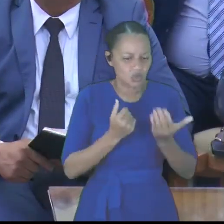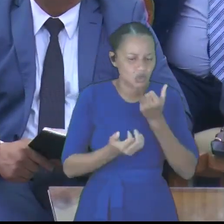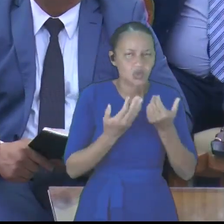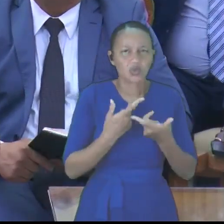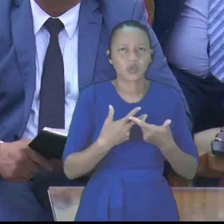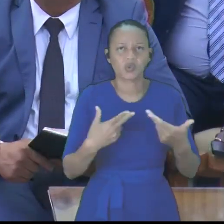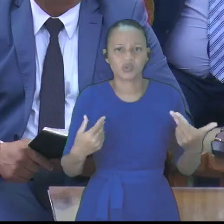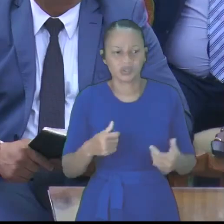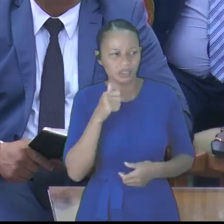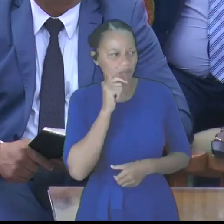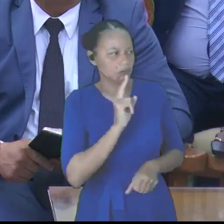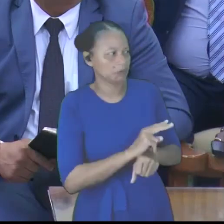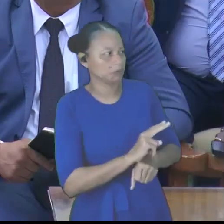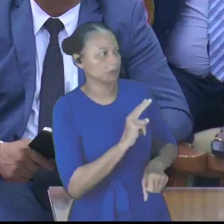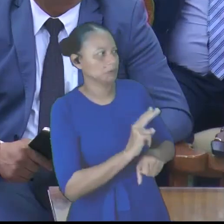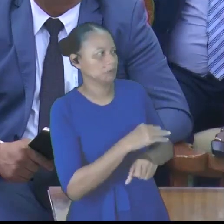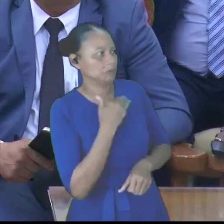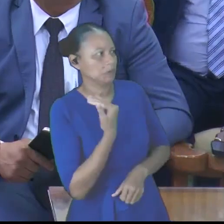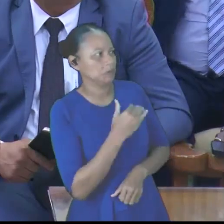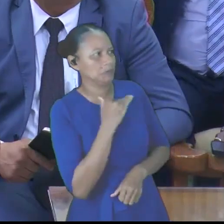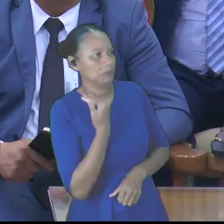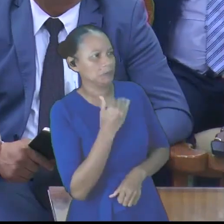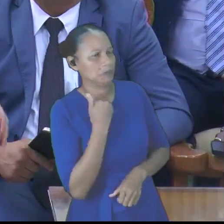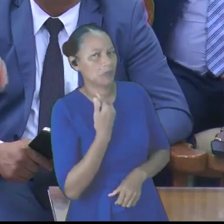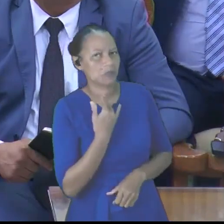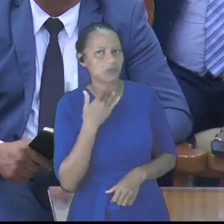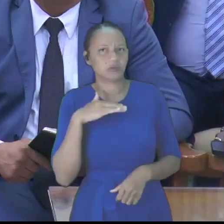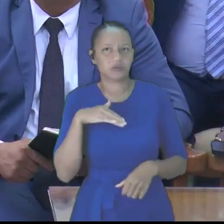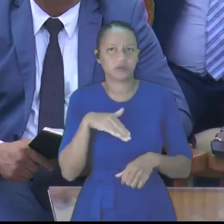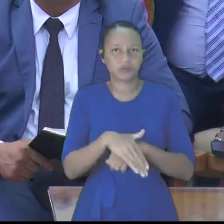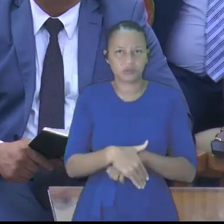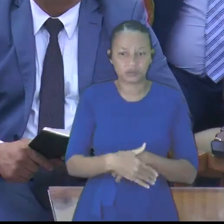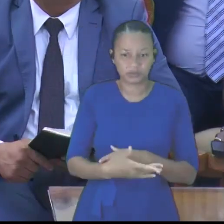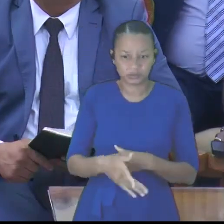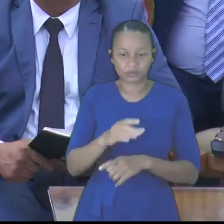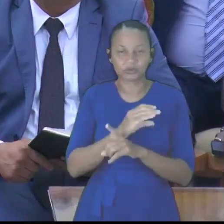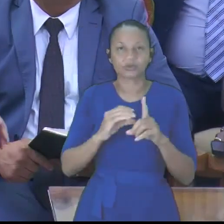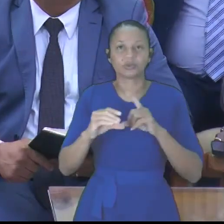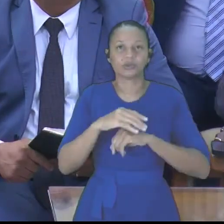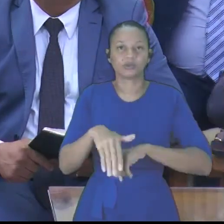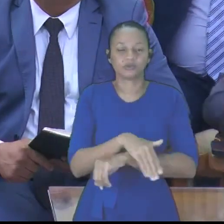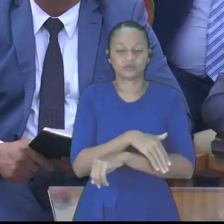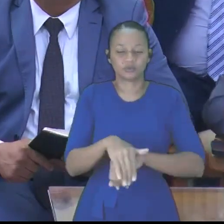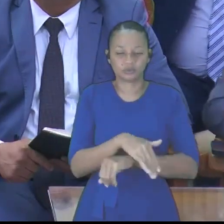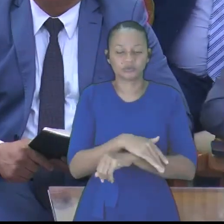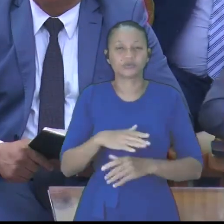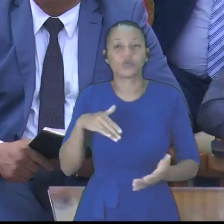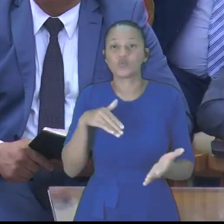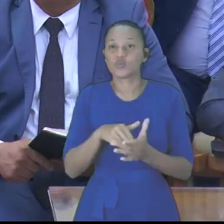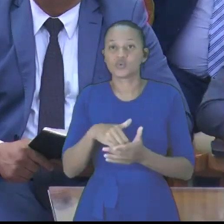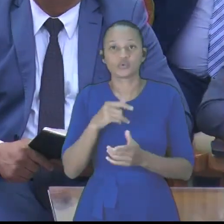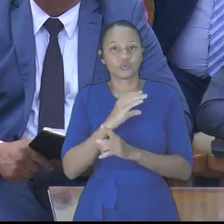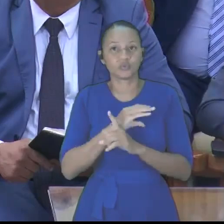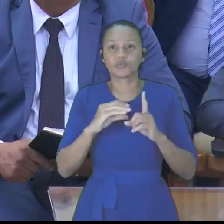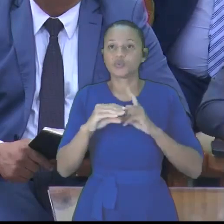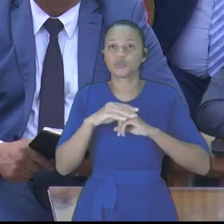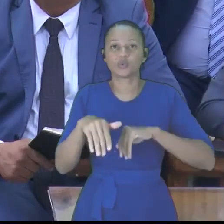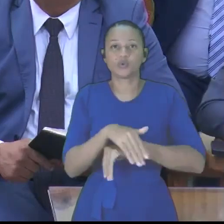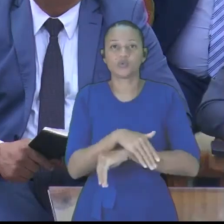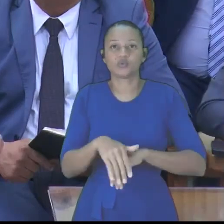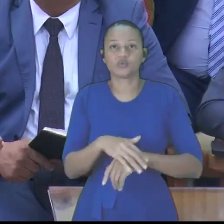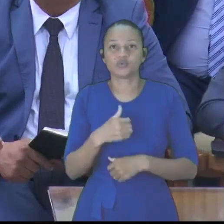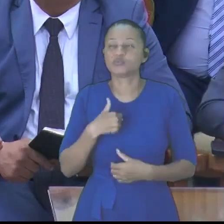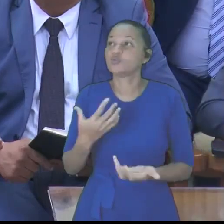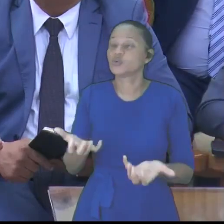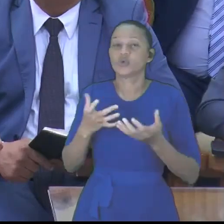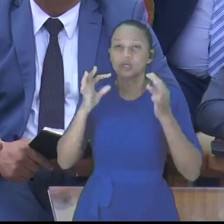tudo e a velha assombrada vai morrer. Morre já, morre já. De noite era a última noite da cruzada. Eu vou encerrar. Era a última noite da cruzada, meus irmãos. Ele disse, eu quero